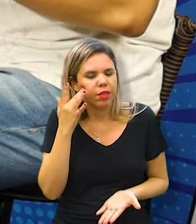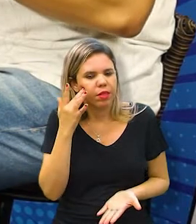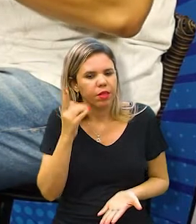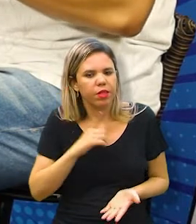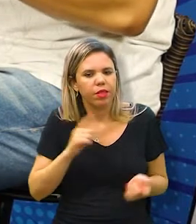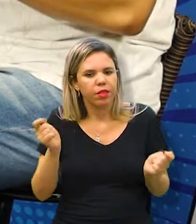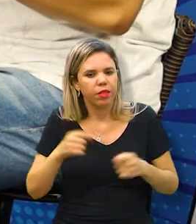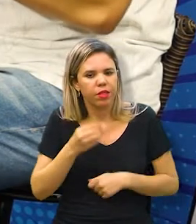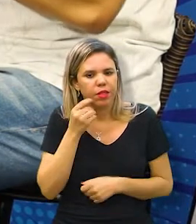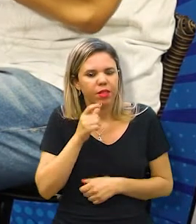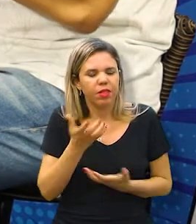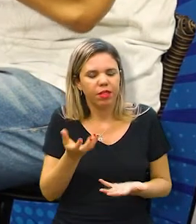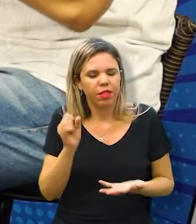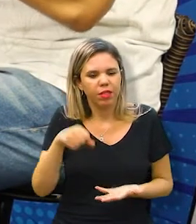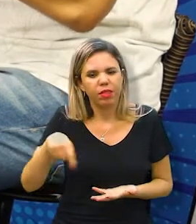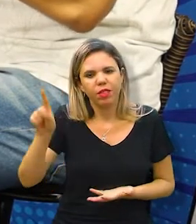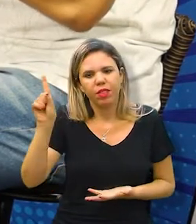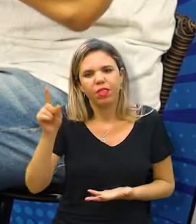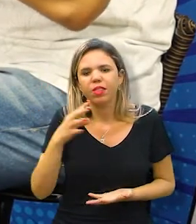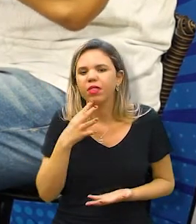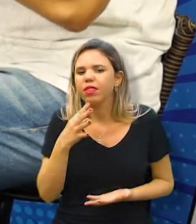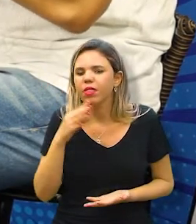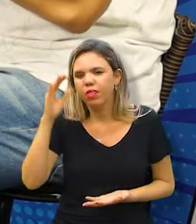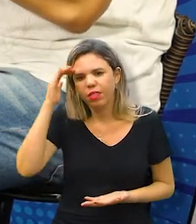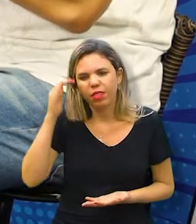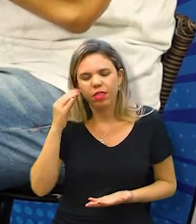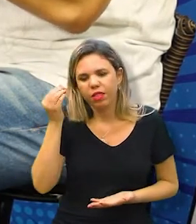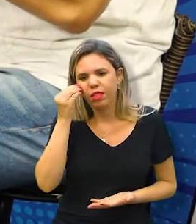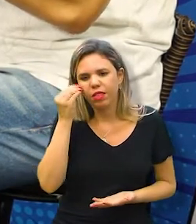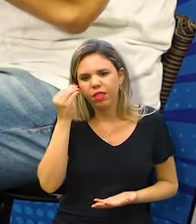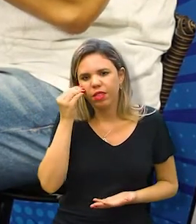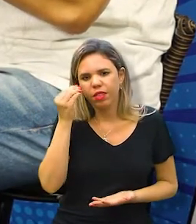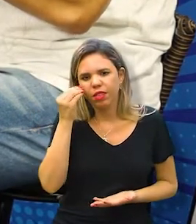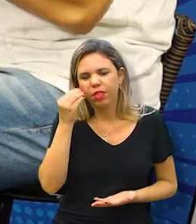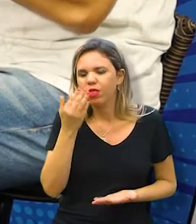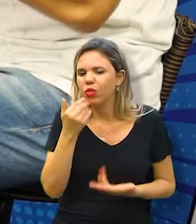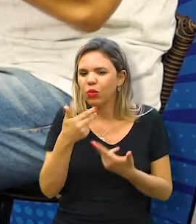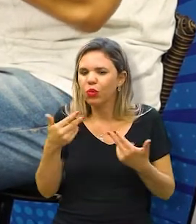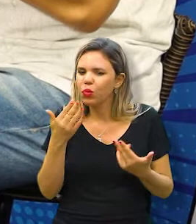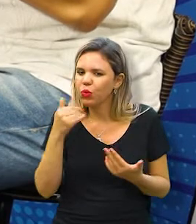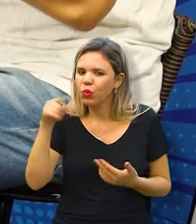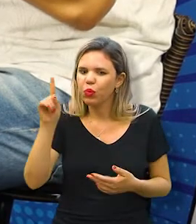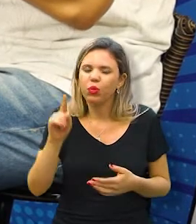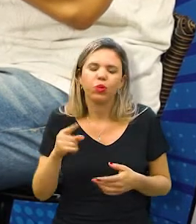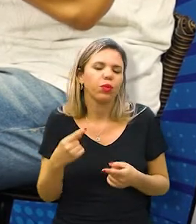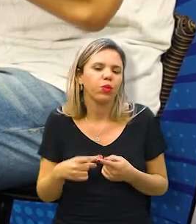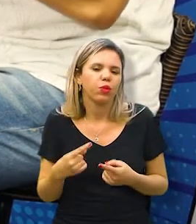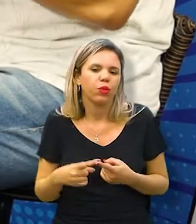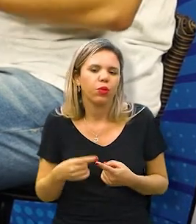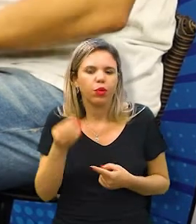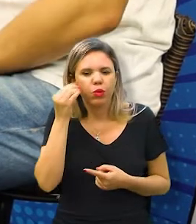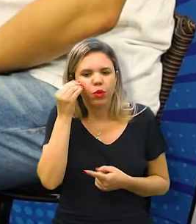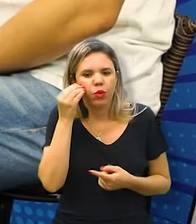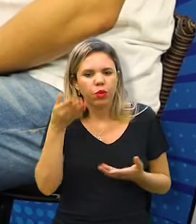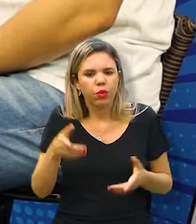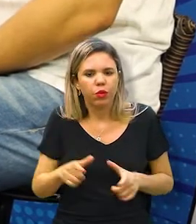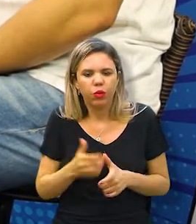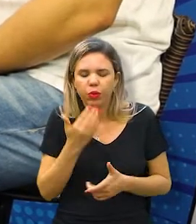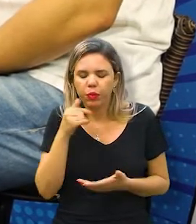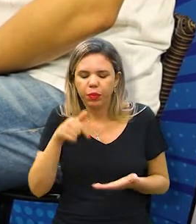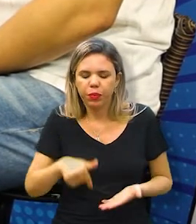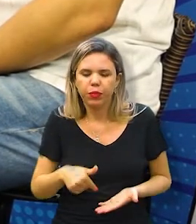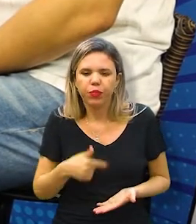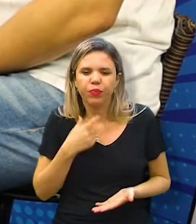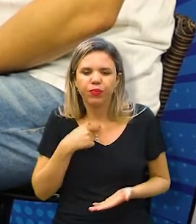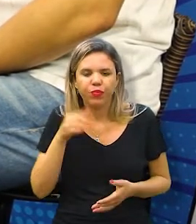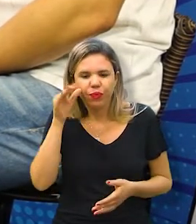se eu tiver oportunidade, eu quero sim. Quero muito conhecer, experimentar as comidas coreanas lá, porque eu provei um dos pratos